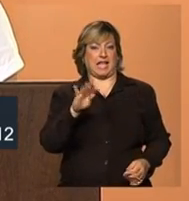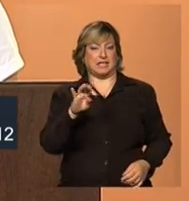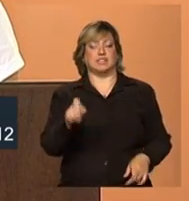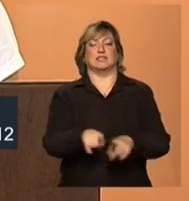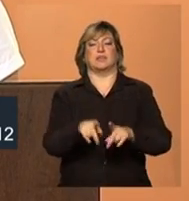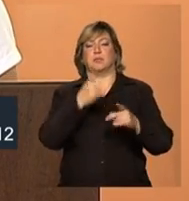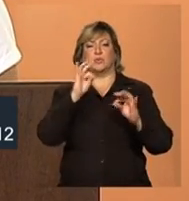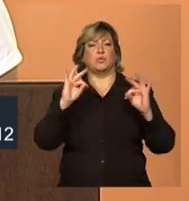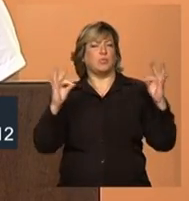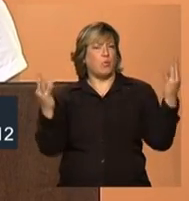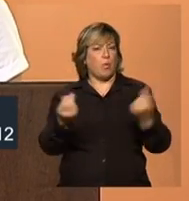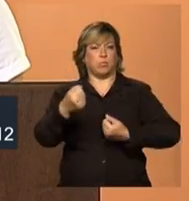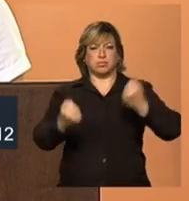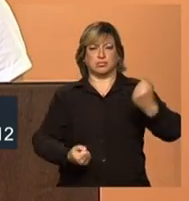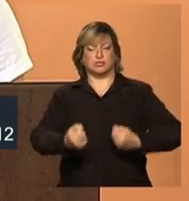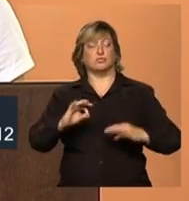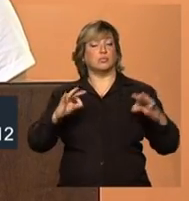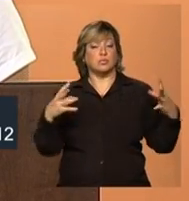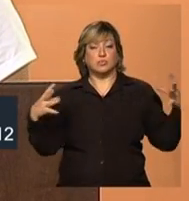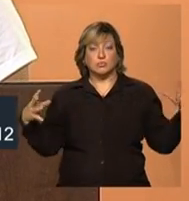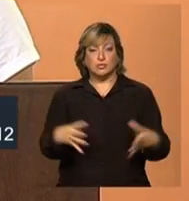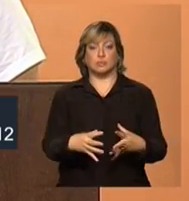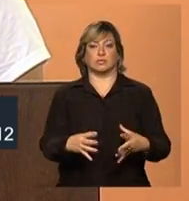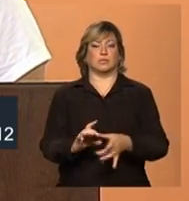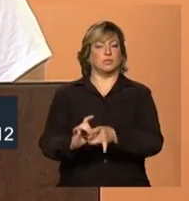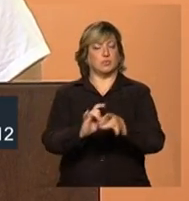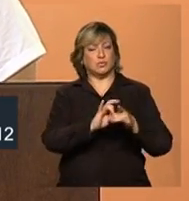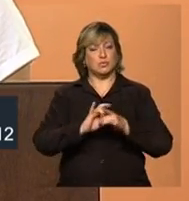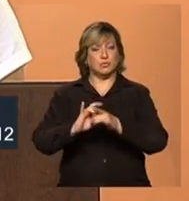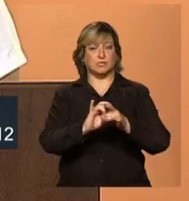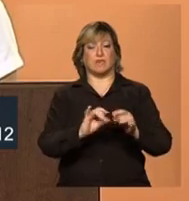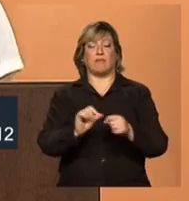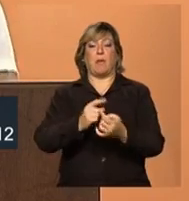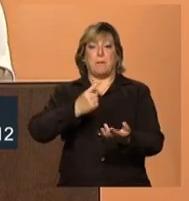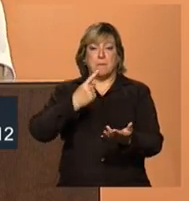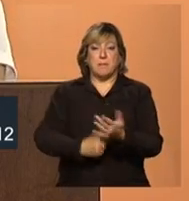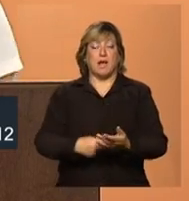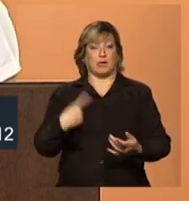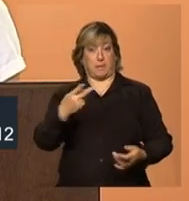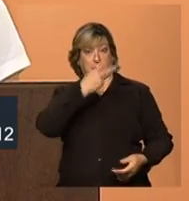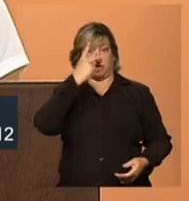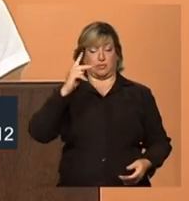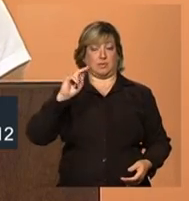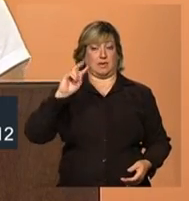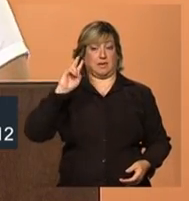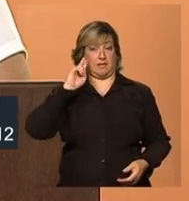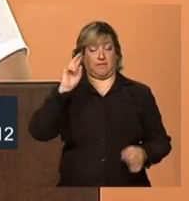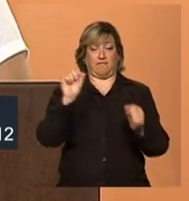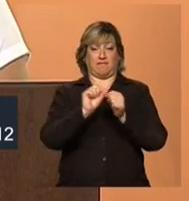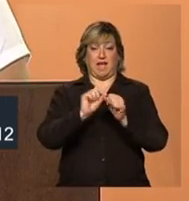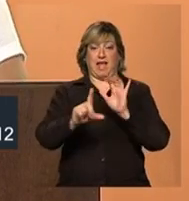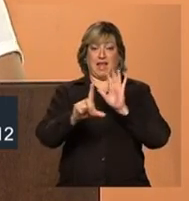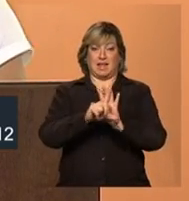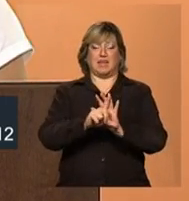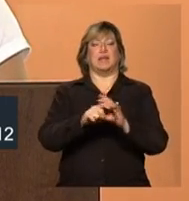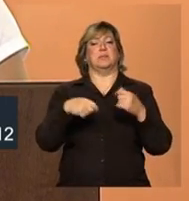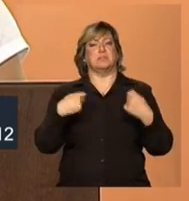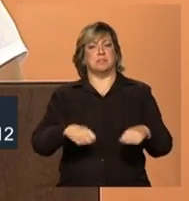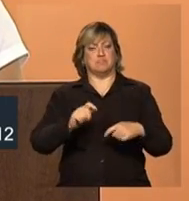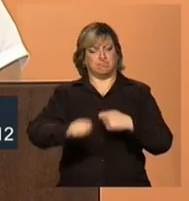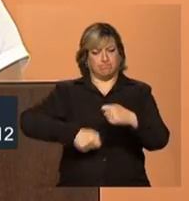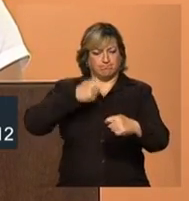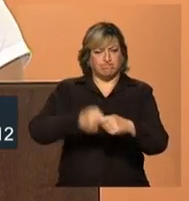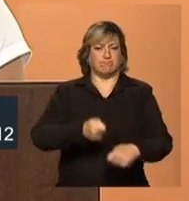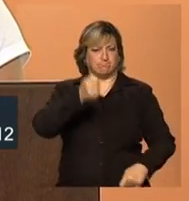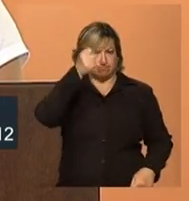união. Precisamos fazer um pacto para que nossos legisladores criem e melhorem as condições de penalizar quem